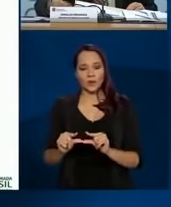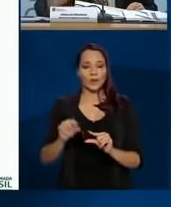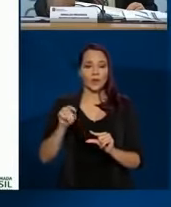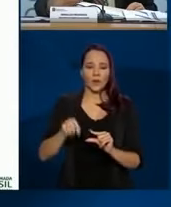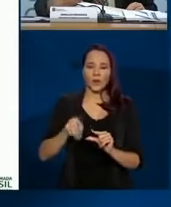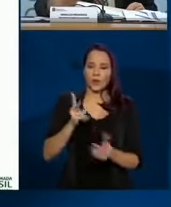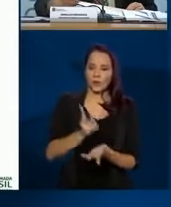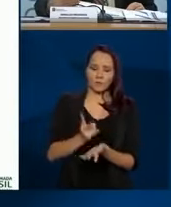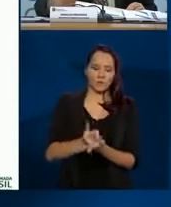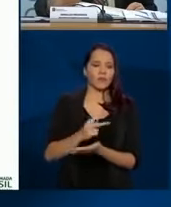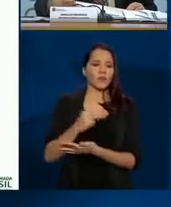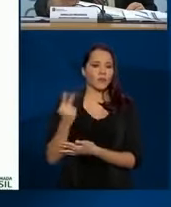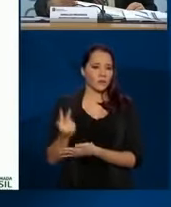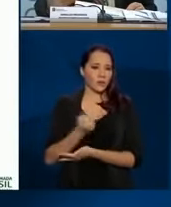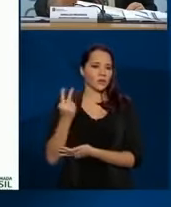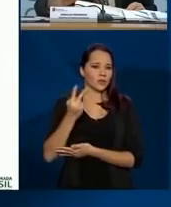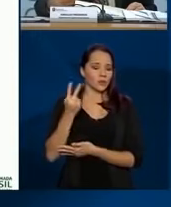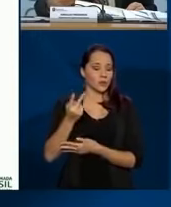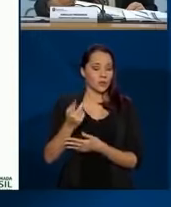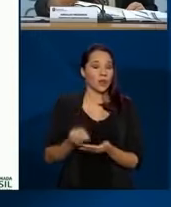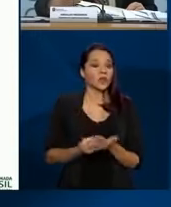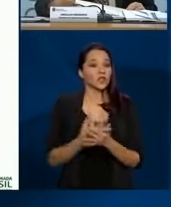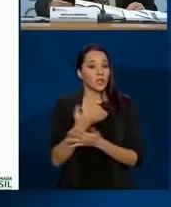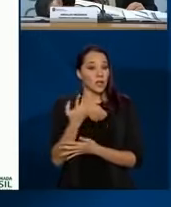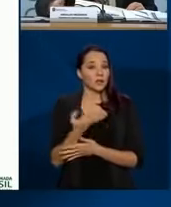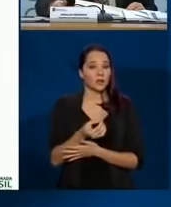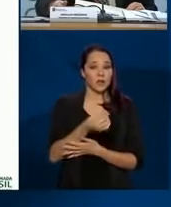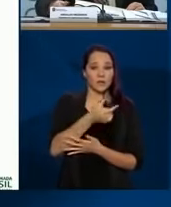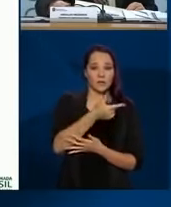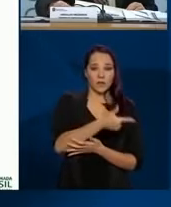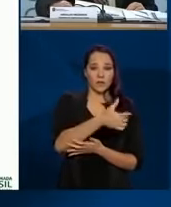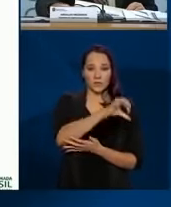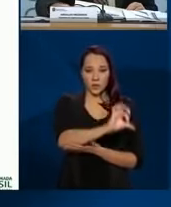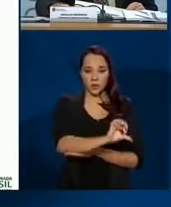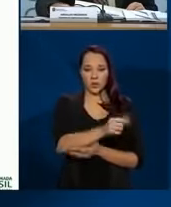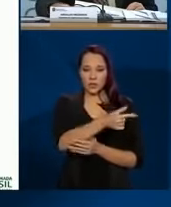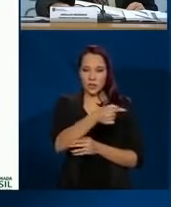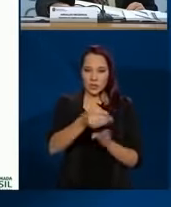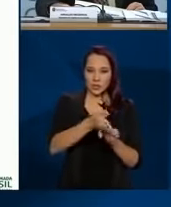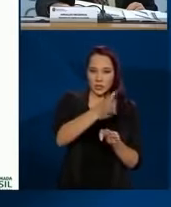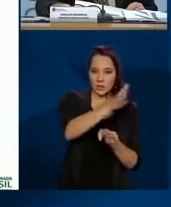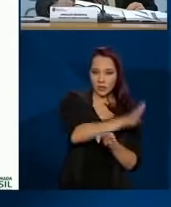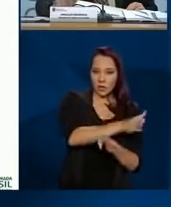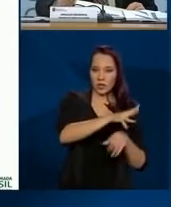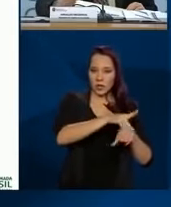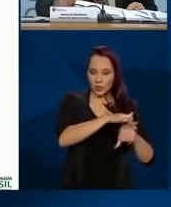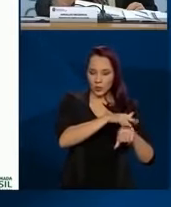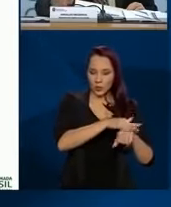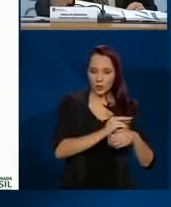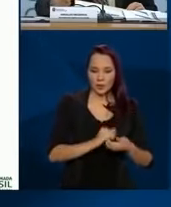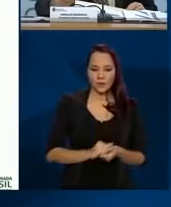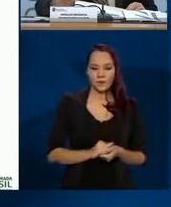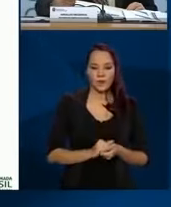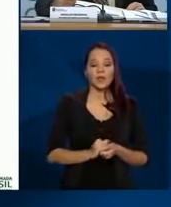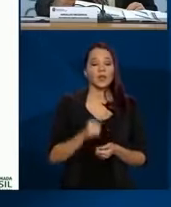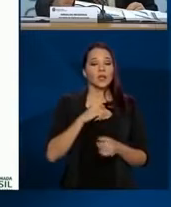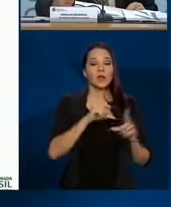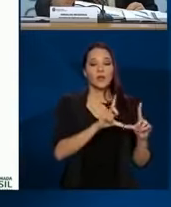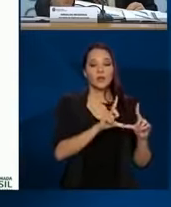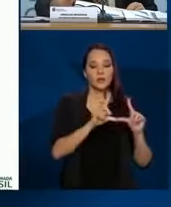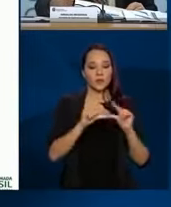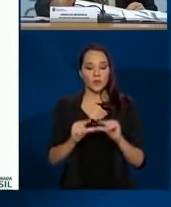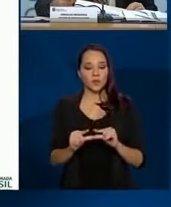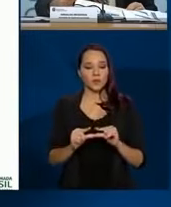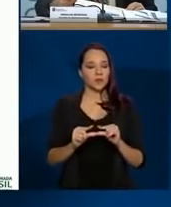mesmo do valor que nós tínhamos na 29ª semana epidemiológica, o que dá uma redução